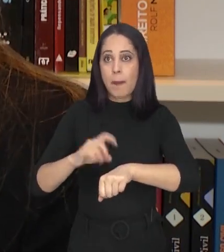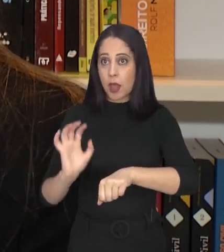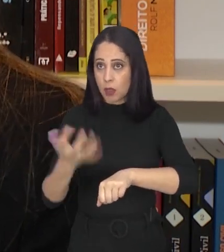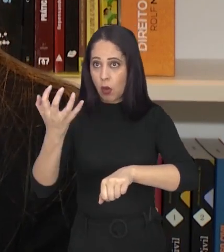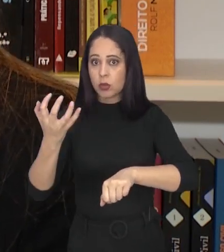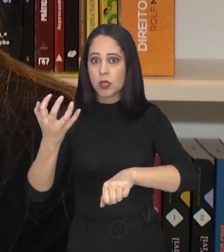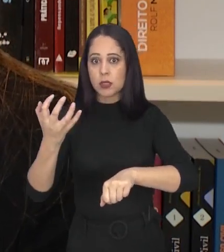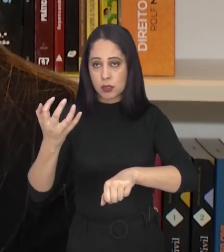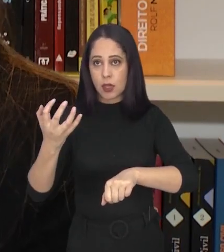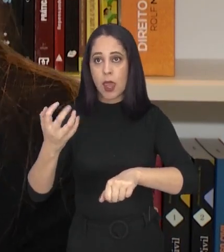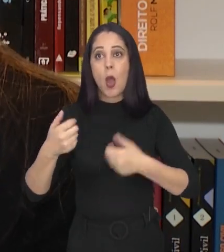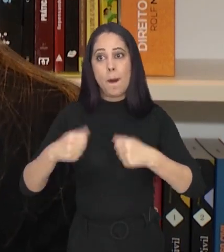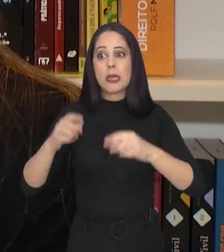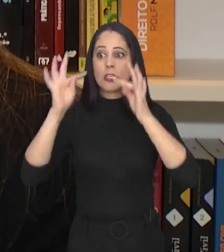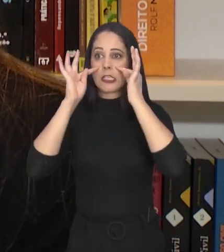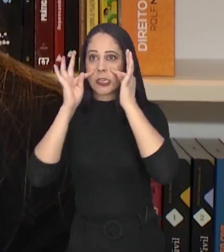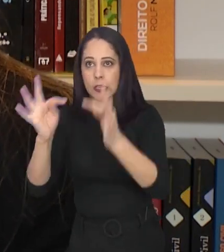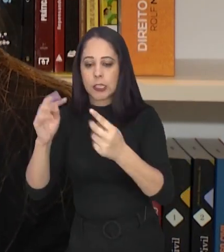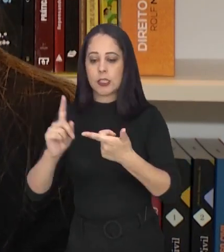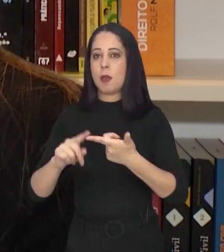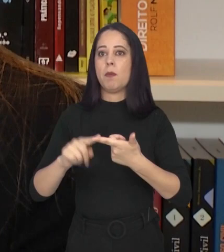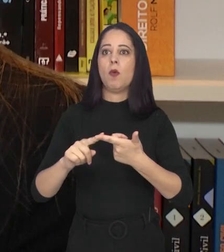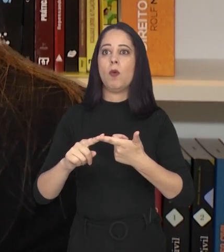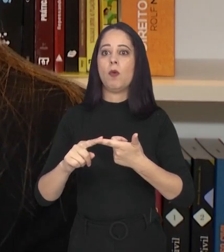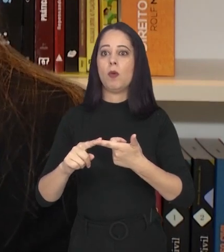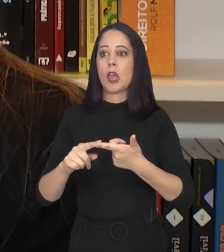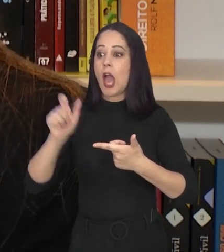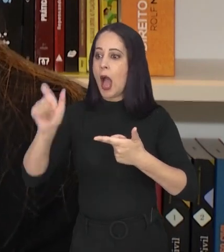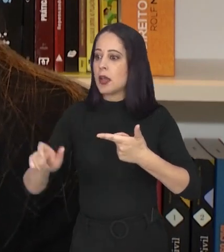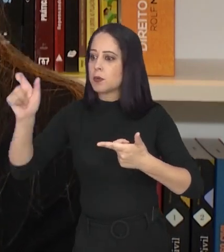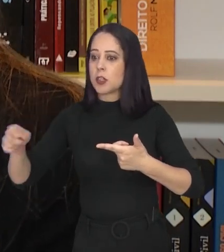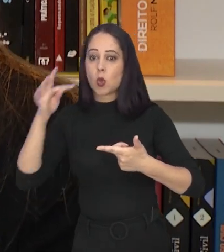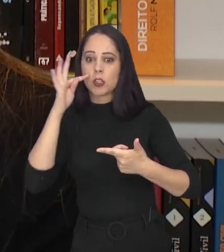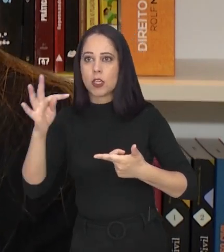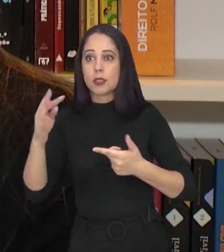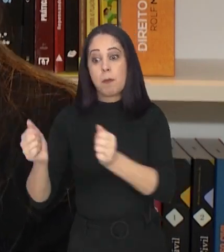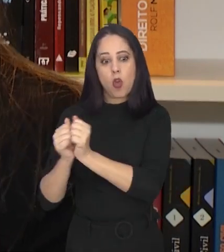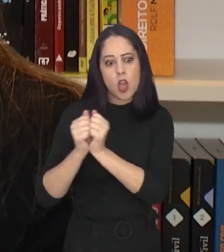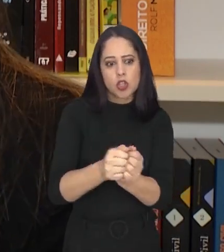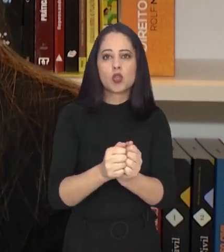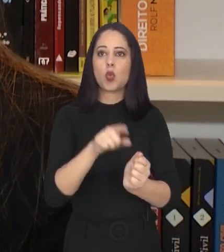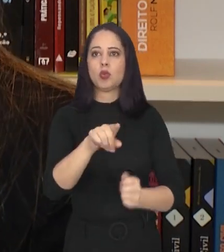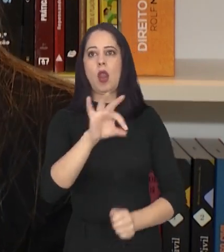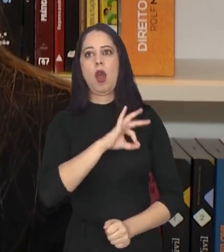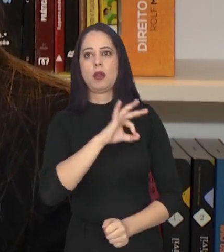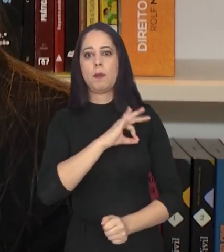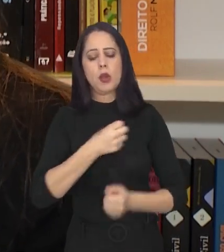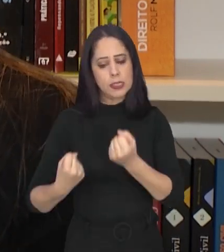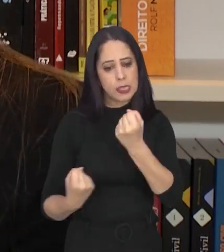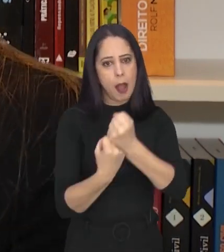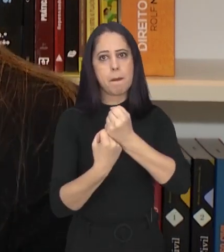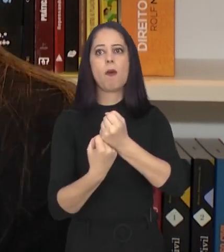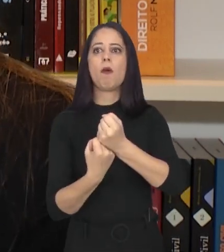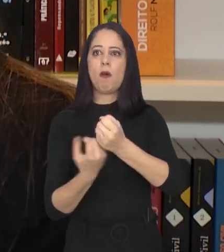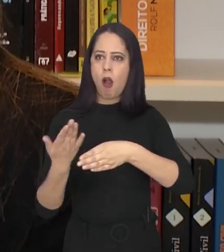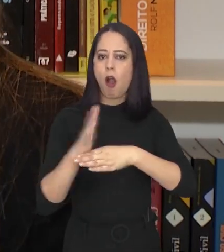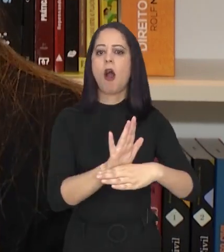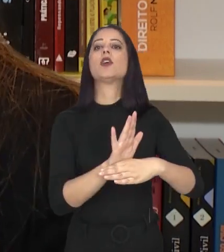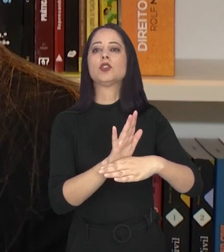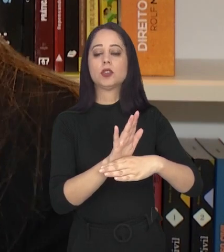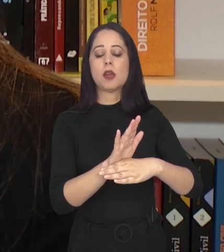que reporte todos, né, até a delegacia e tenha aí as medidas judiciais cabíveis aplicadas. Ela necessita muito